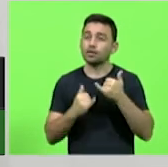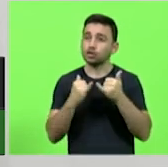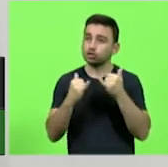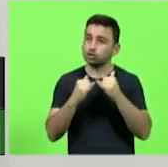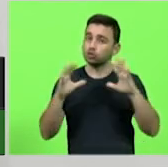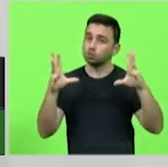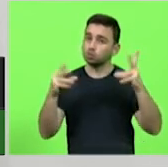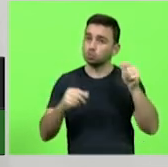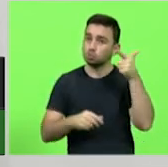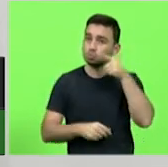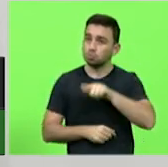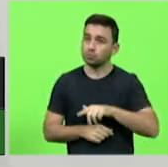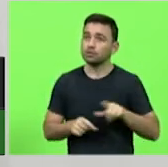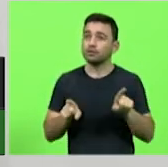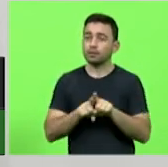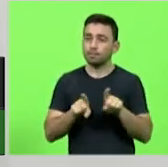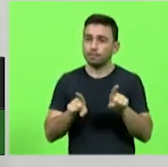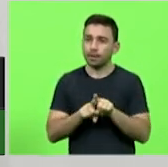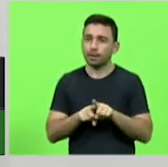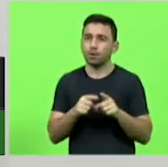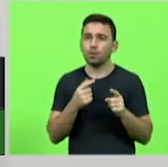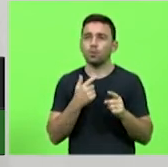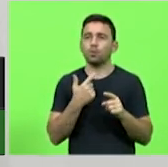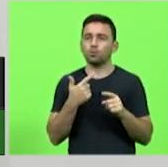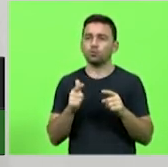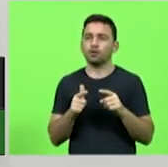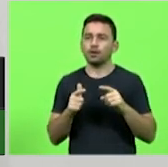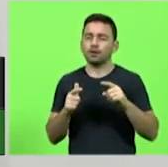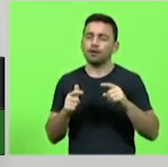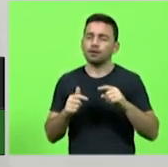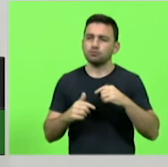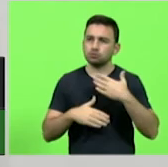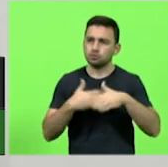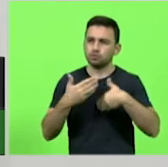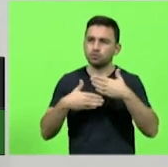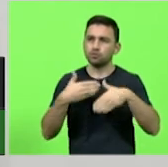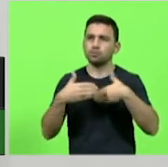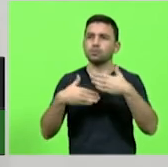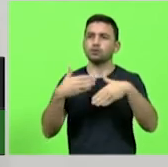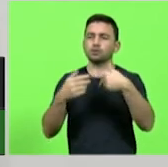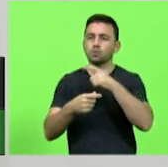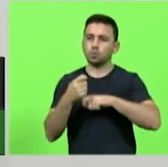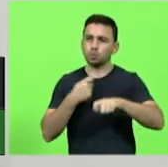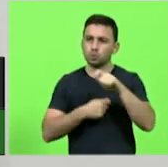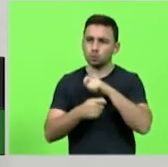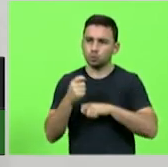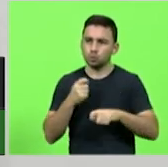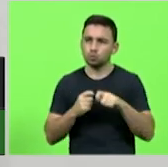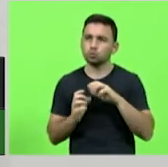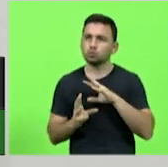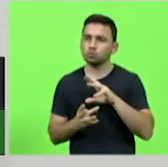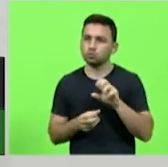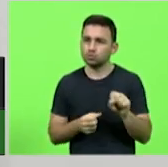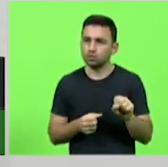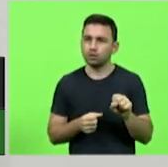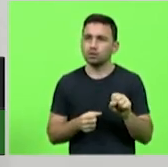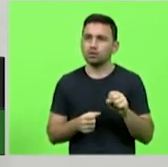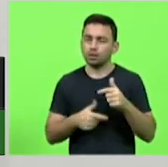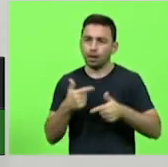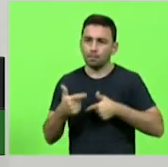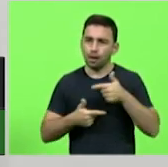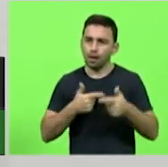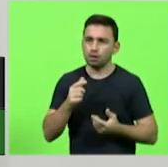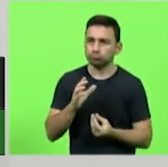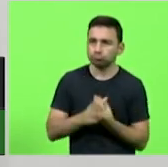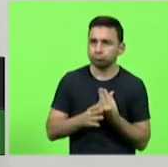todos. Promover o crescimento econômico sustentado, inclusivo e sustentável, emprego pleno e produtivo